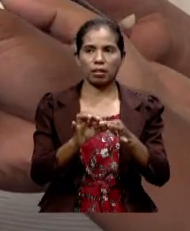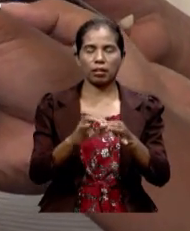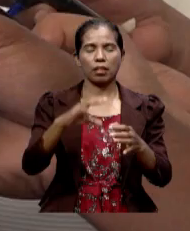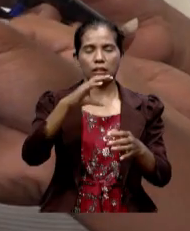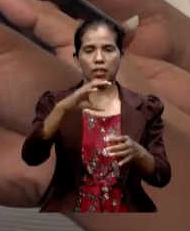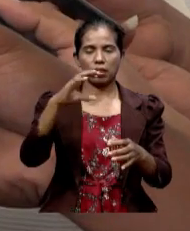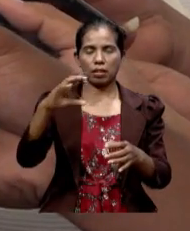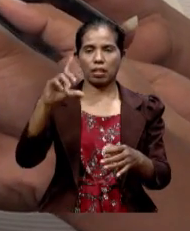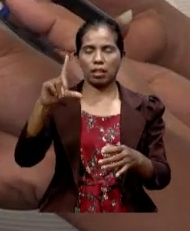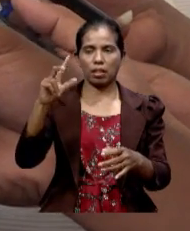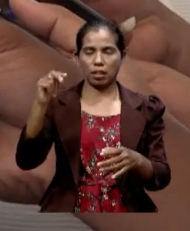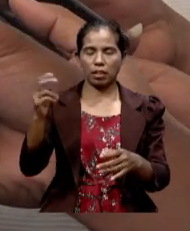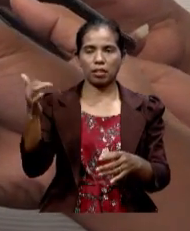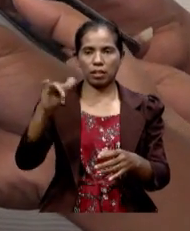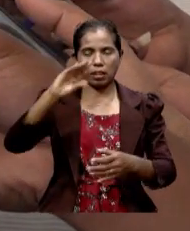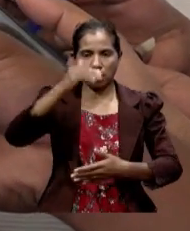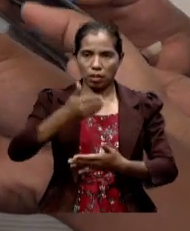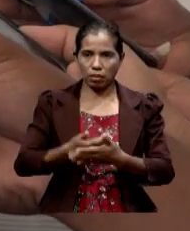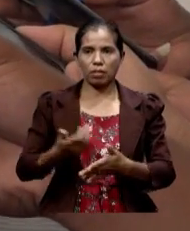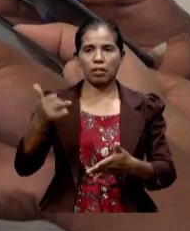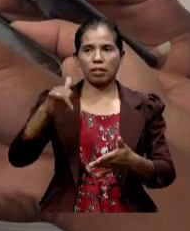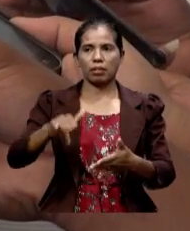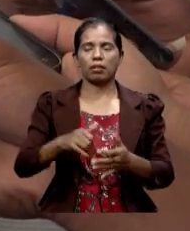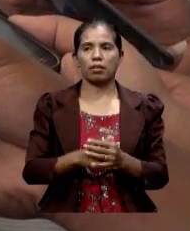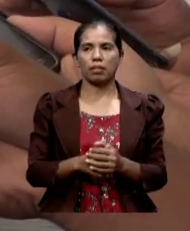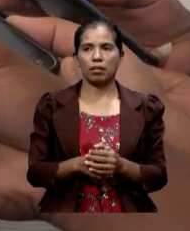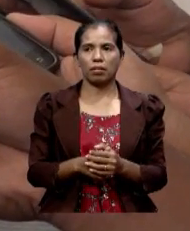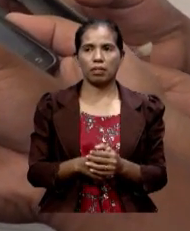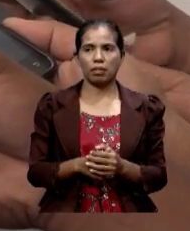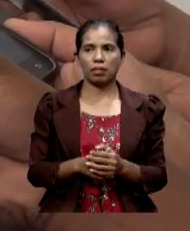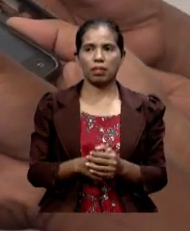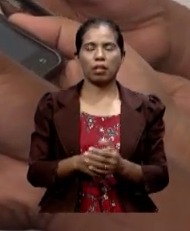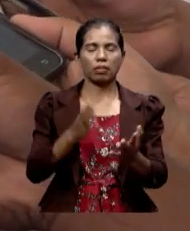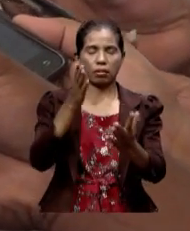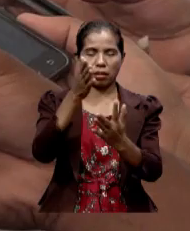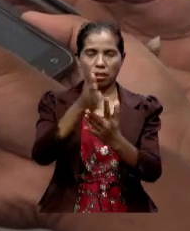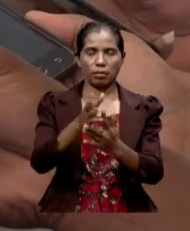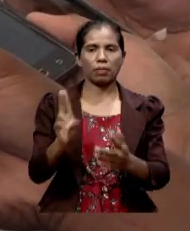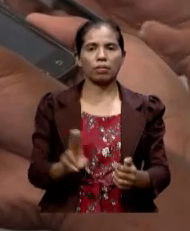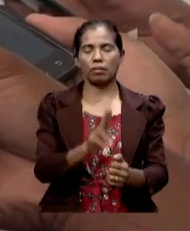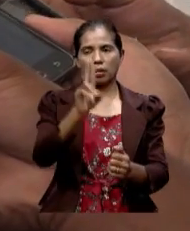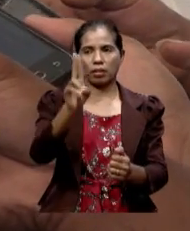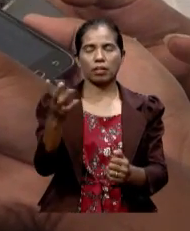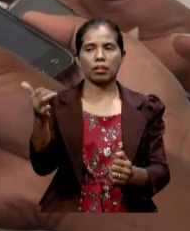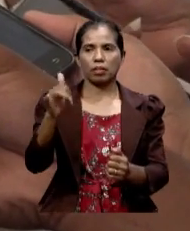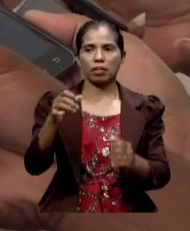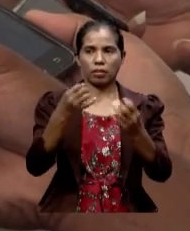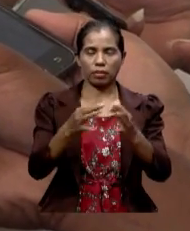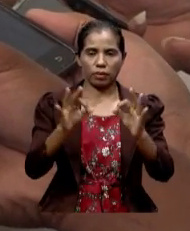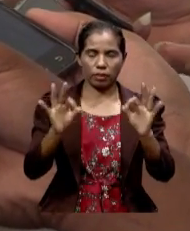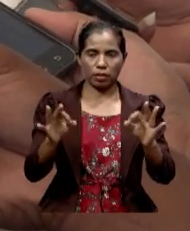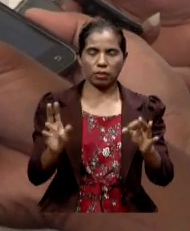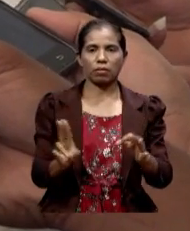seselene sira, membru seselene sira ni uan sira be maka antsatu tama universidade, no sira be hatu hotu